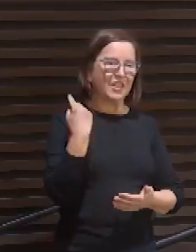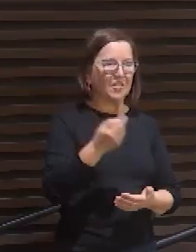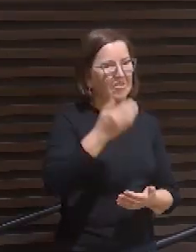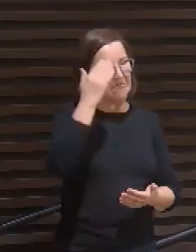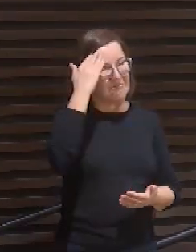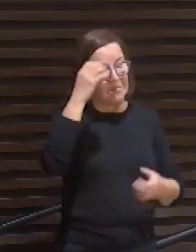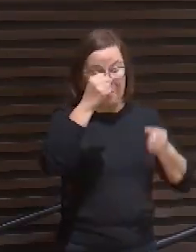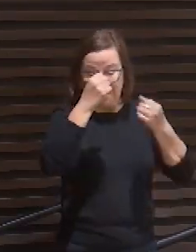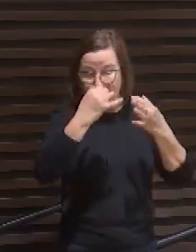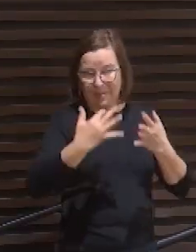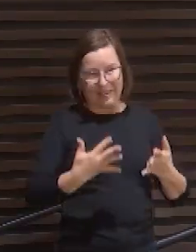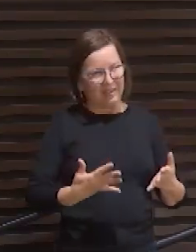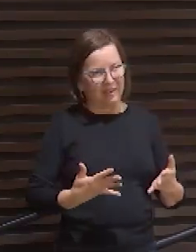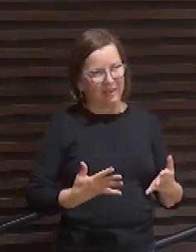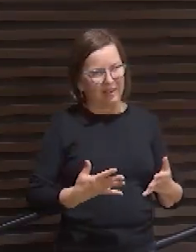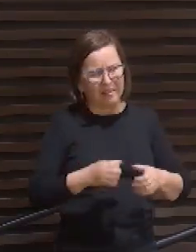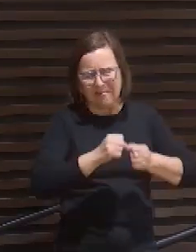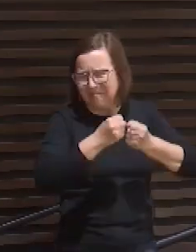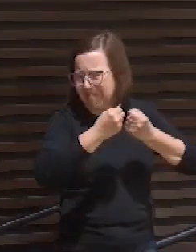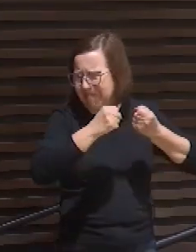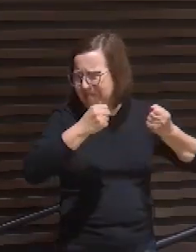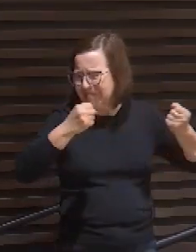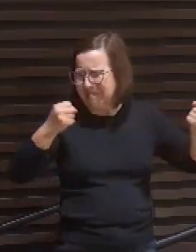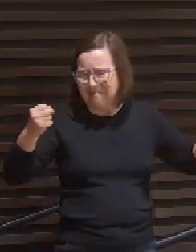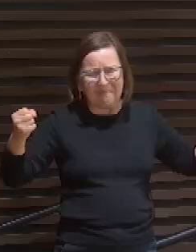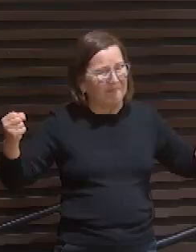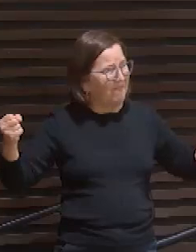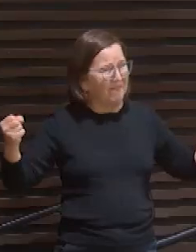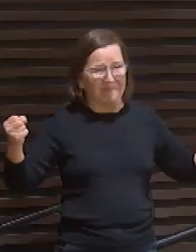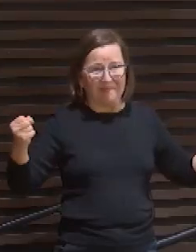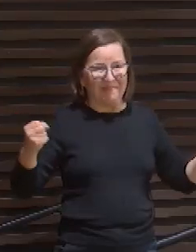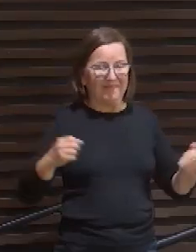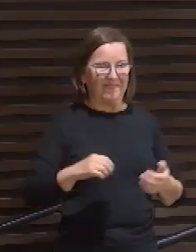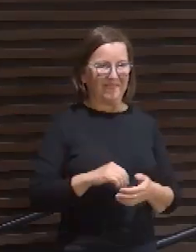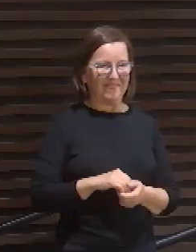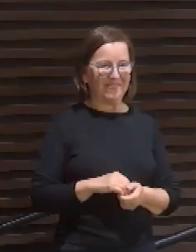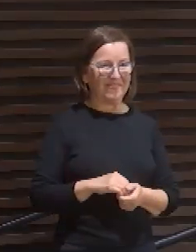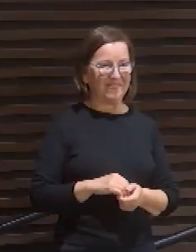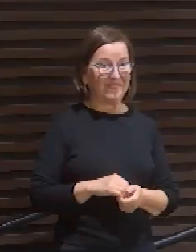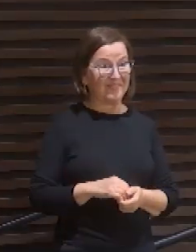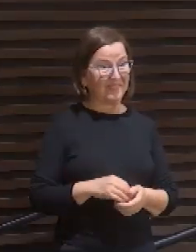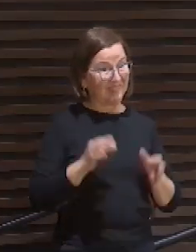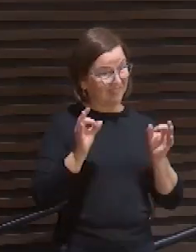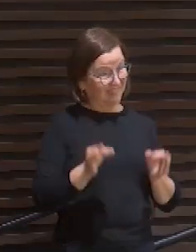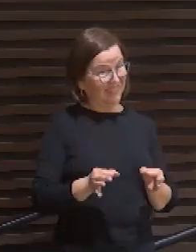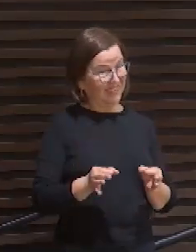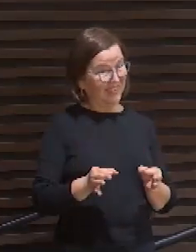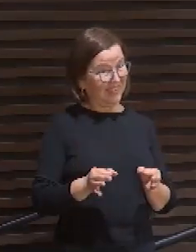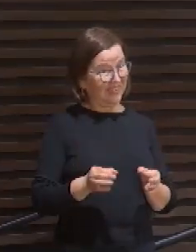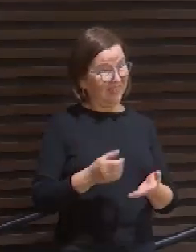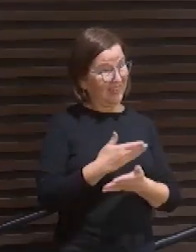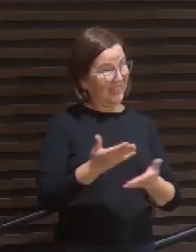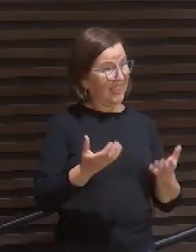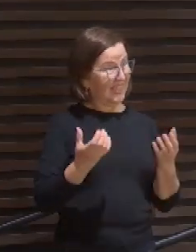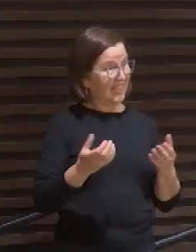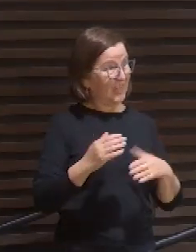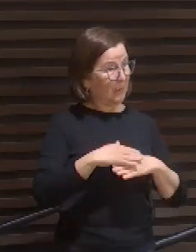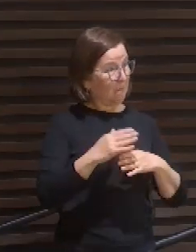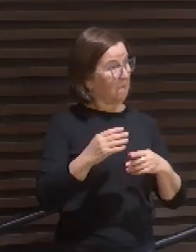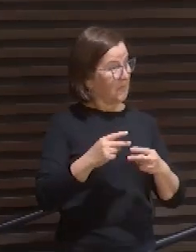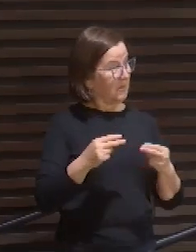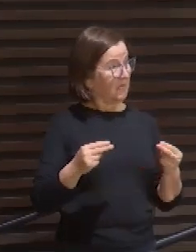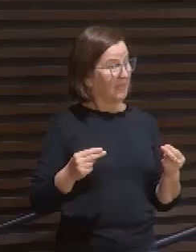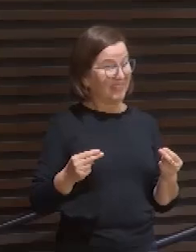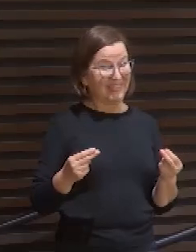explicar, mas é grande demais para nós. Tá bom? Vocês querem mais alguma coisa?